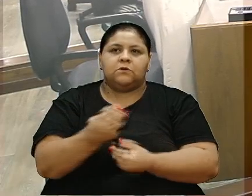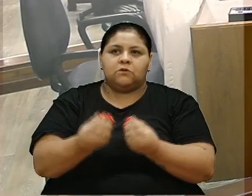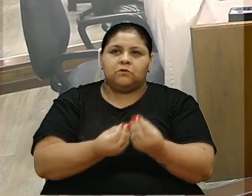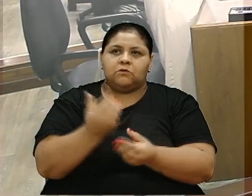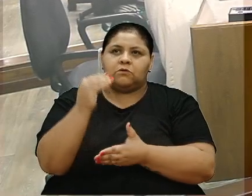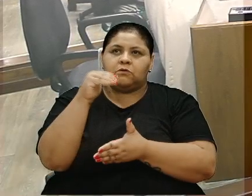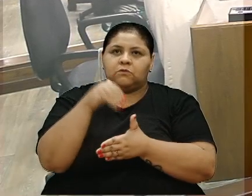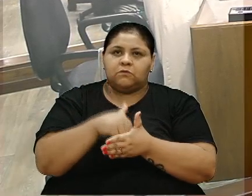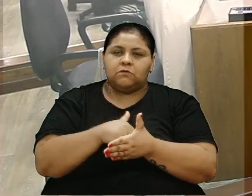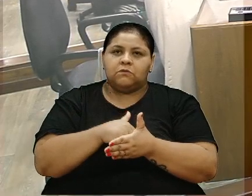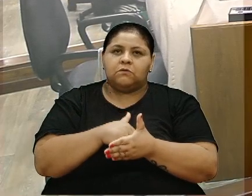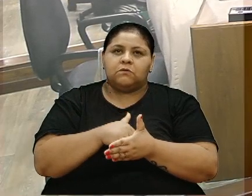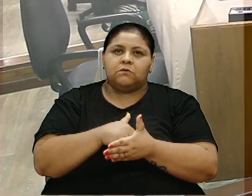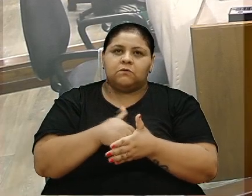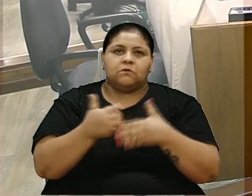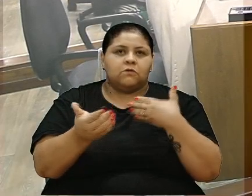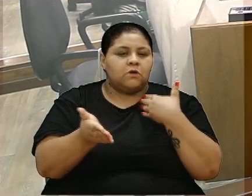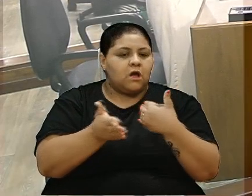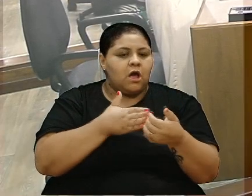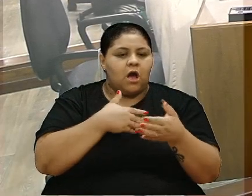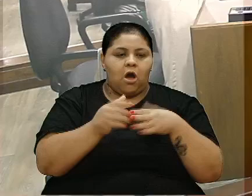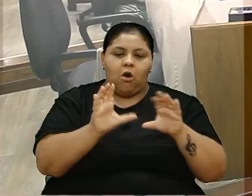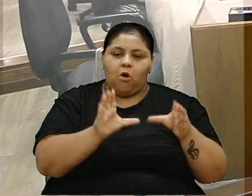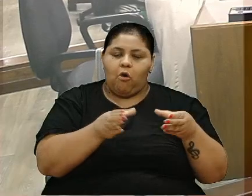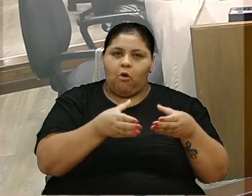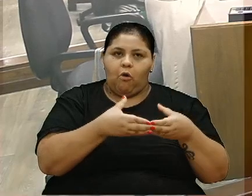votarei favorável a qualquer frente